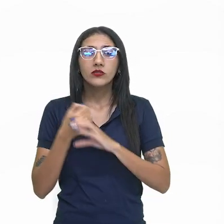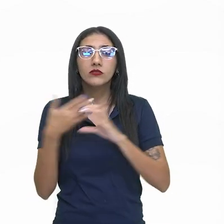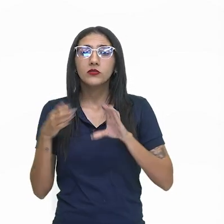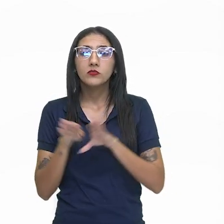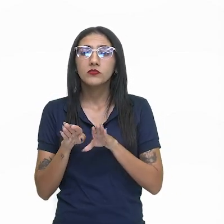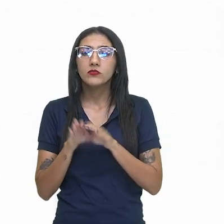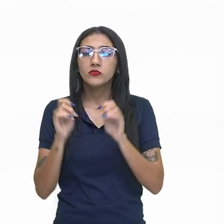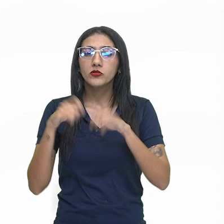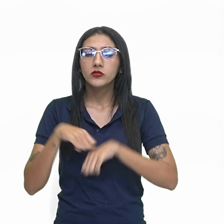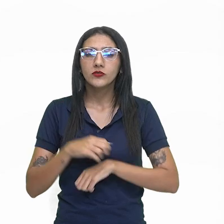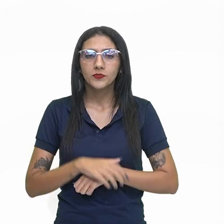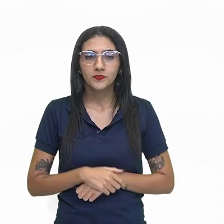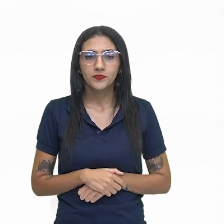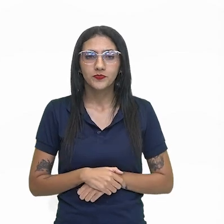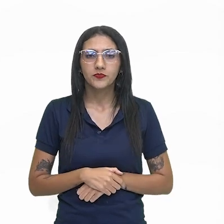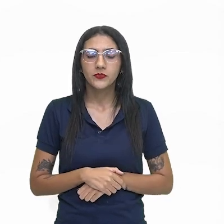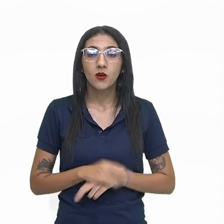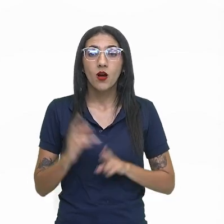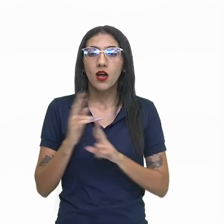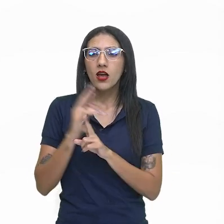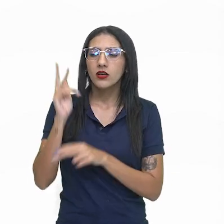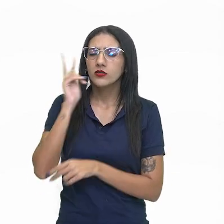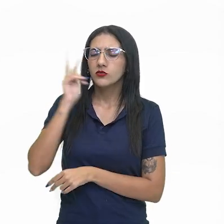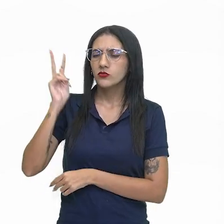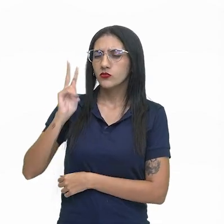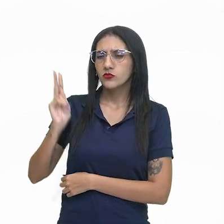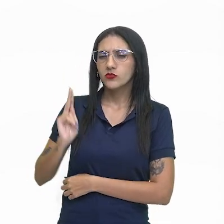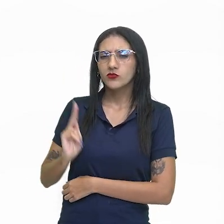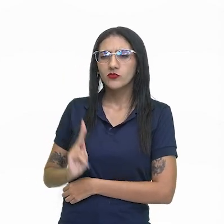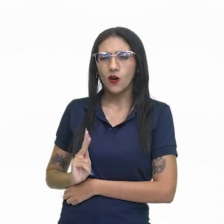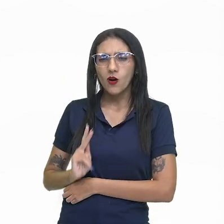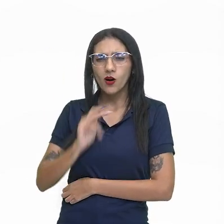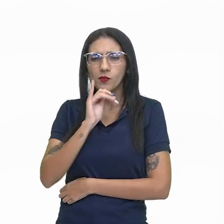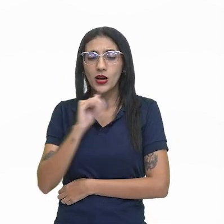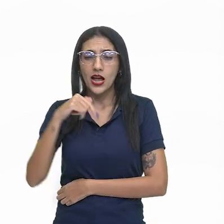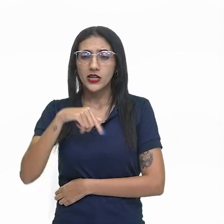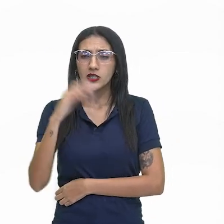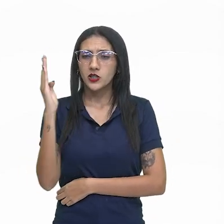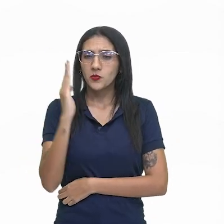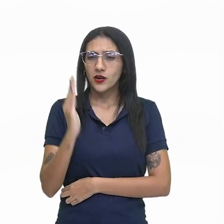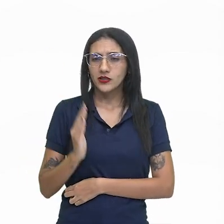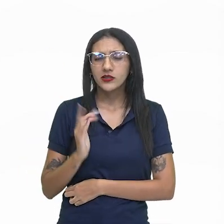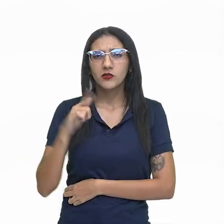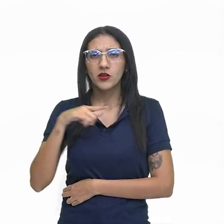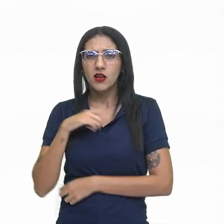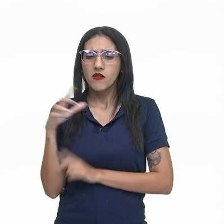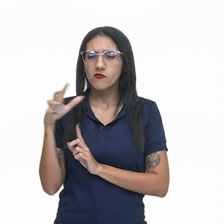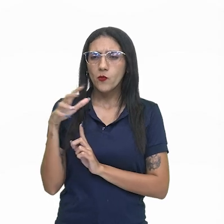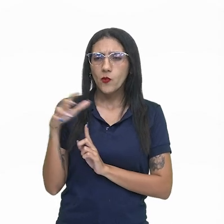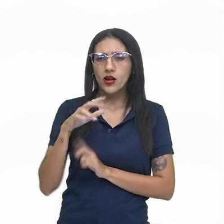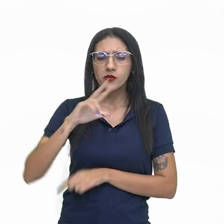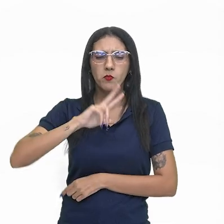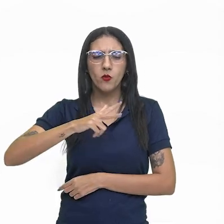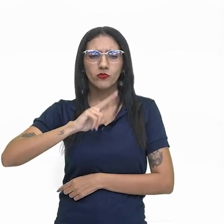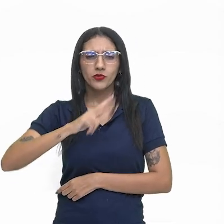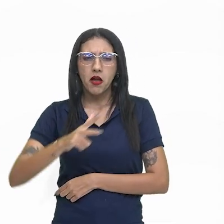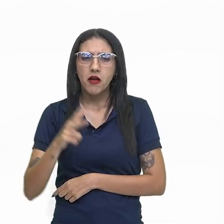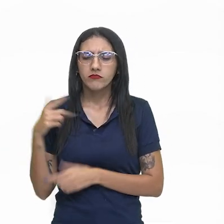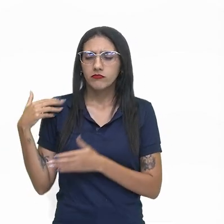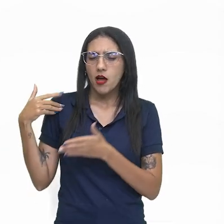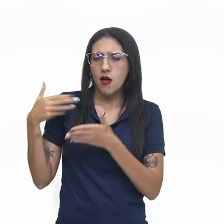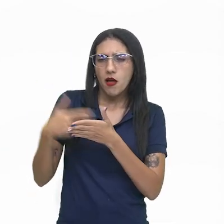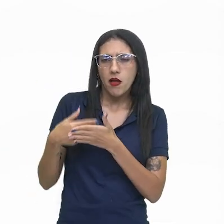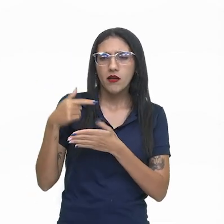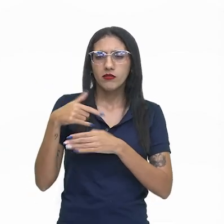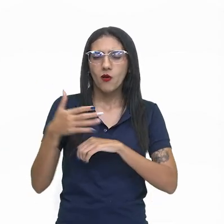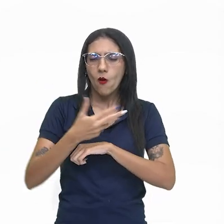evolução, questões históricas, historicamente falando, o fato do Brasil ter sido colônia de Portugal, foi bastante explorado, até hoje isso